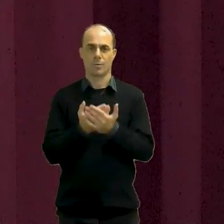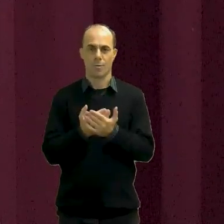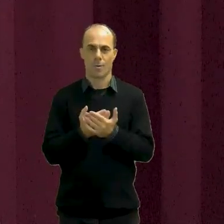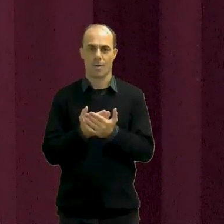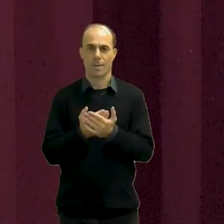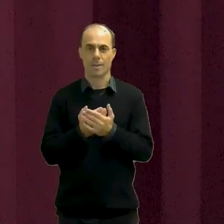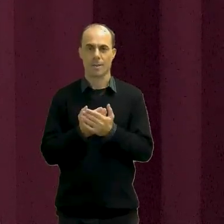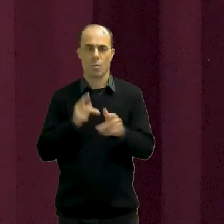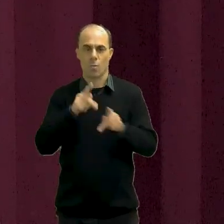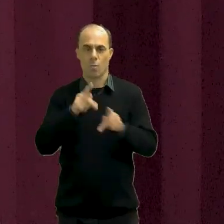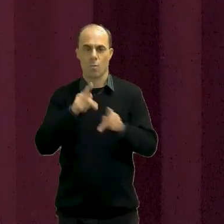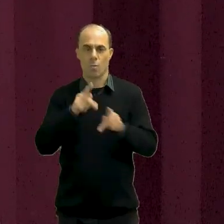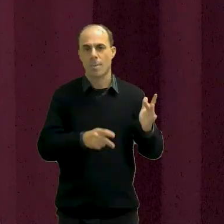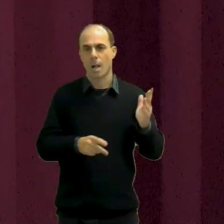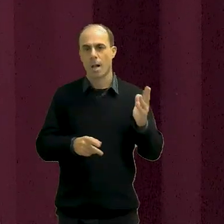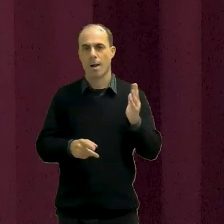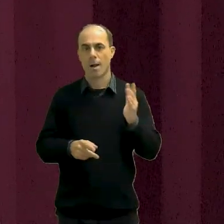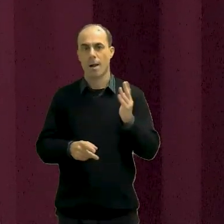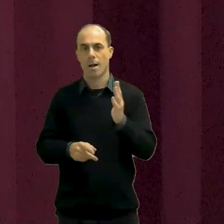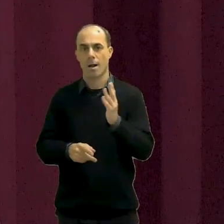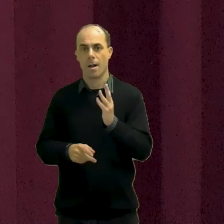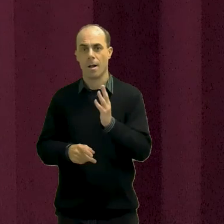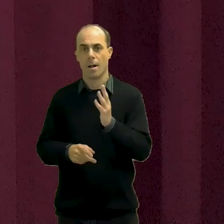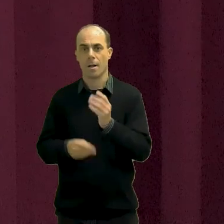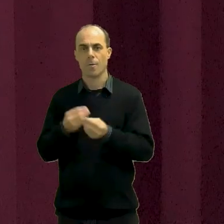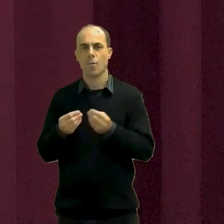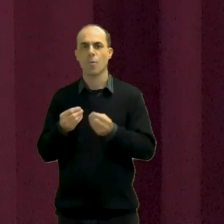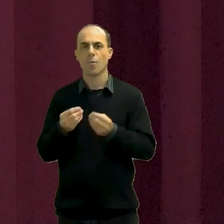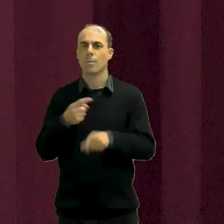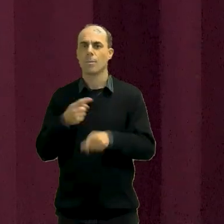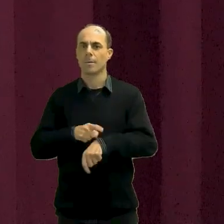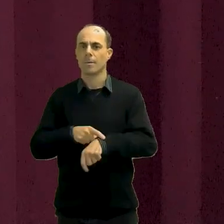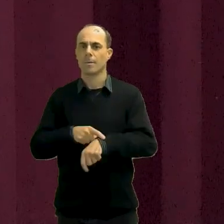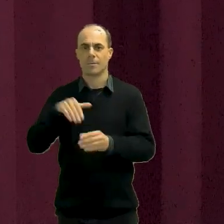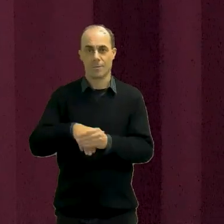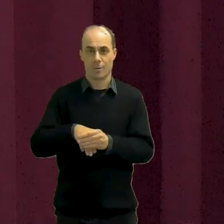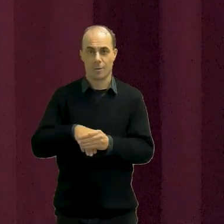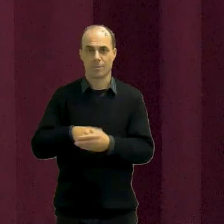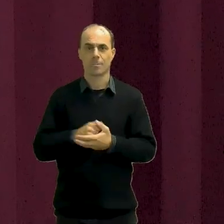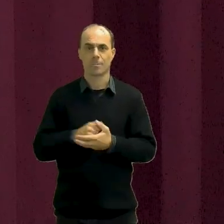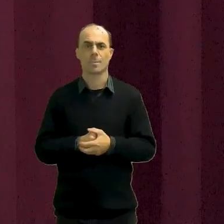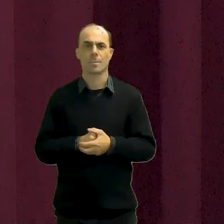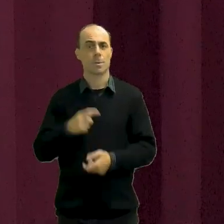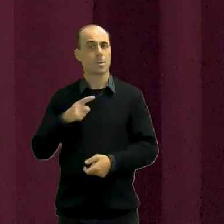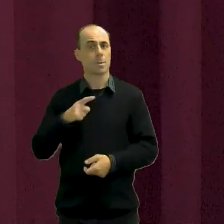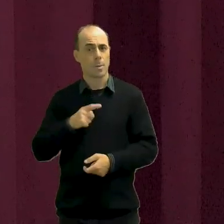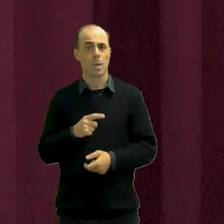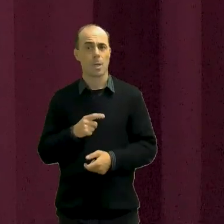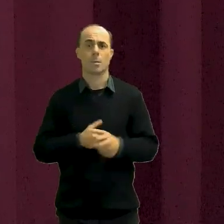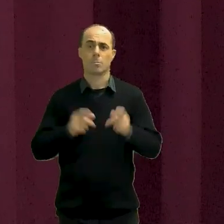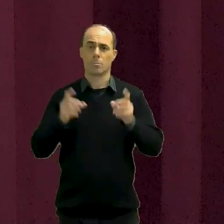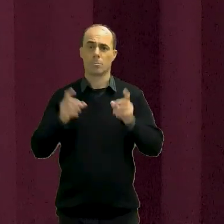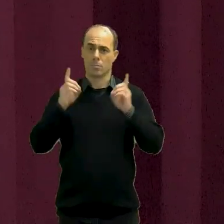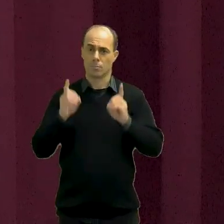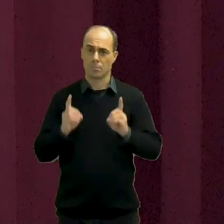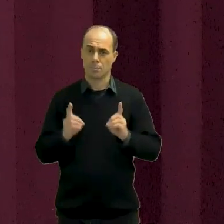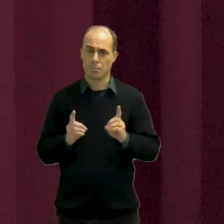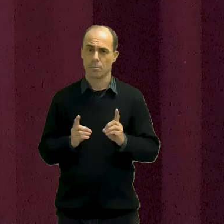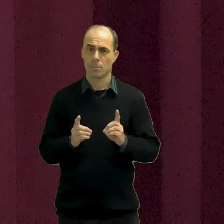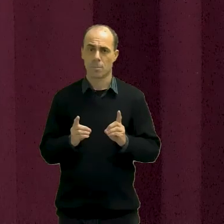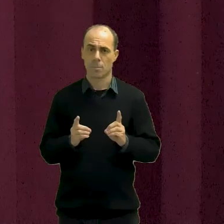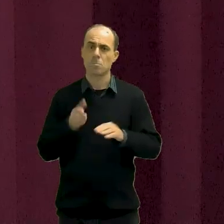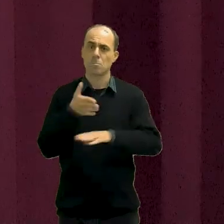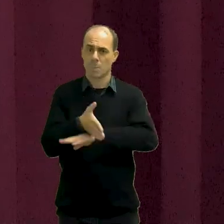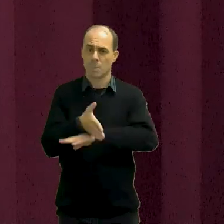população no seu no momento do voto Então as pessoas com deficiência efetivamente poderão participar do